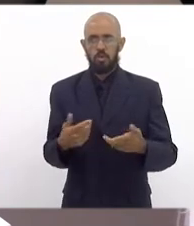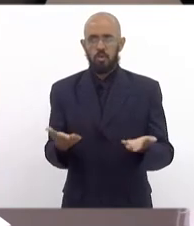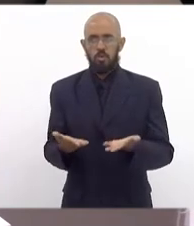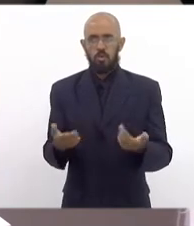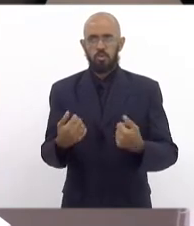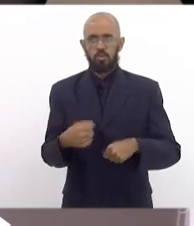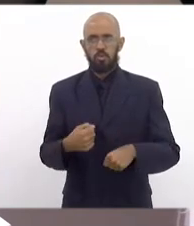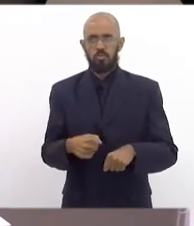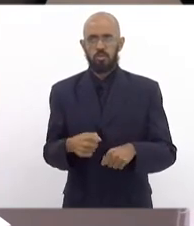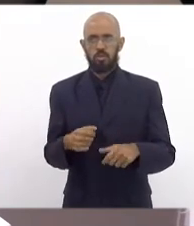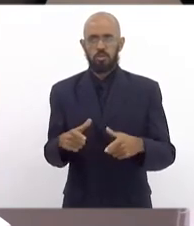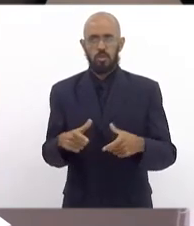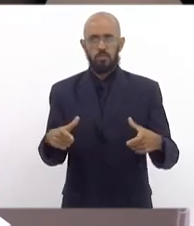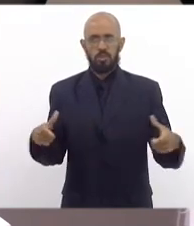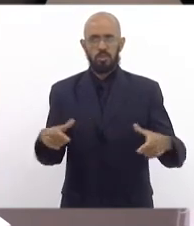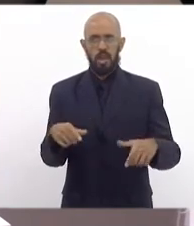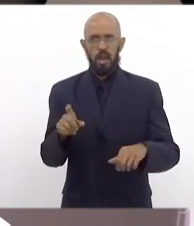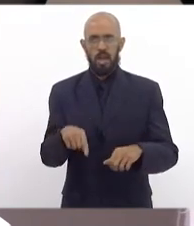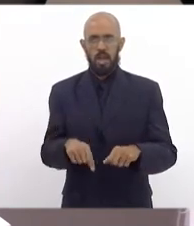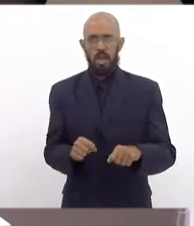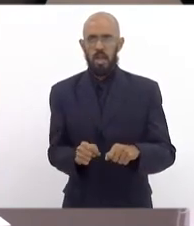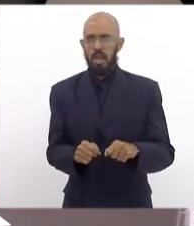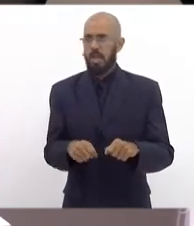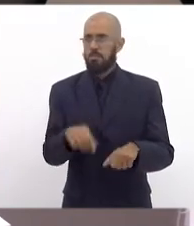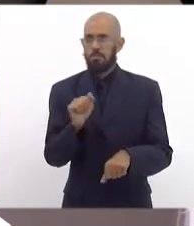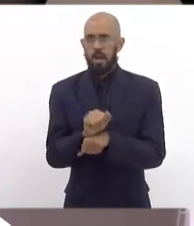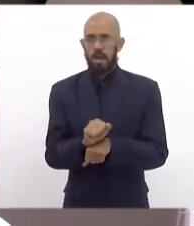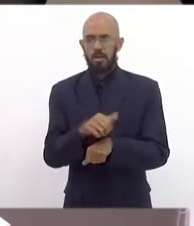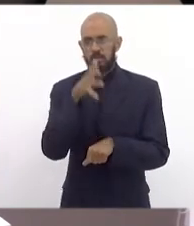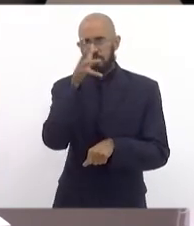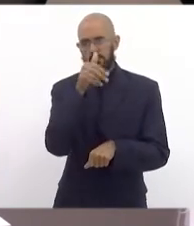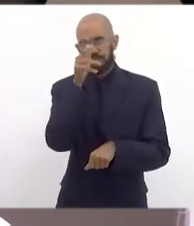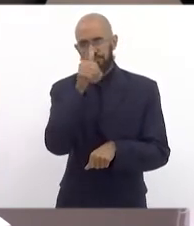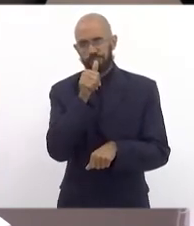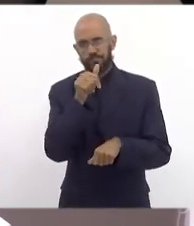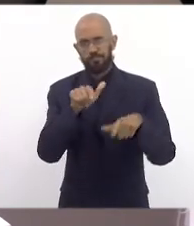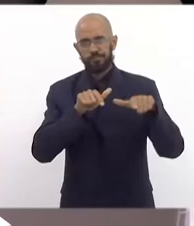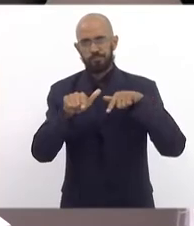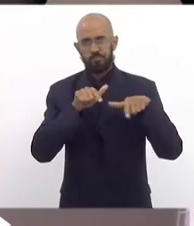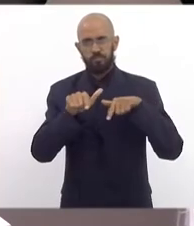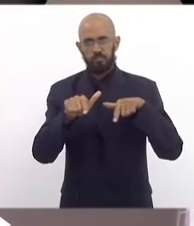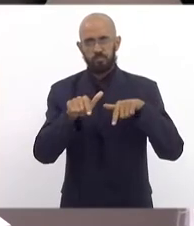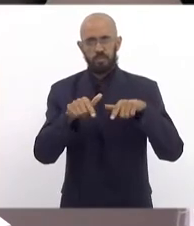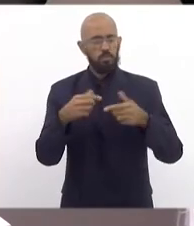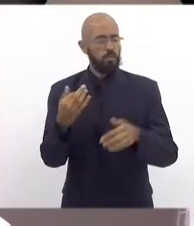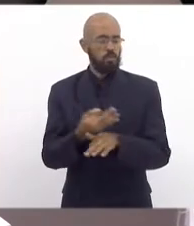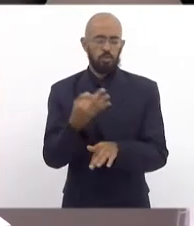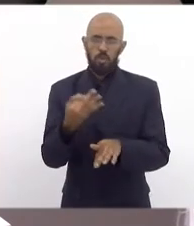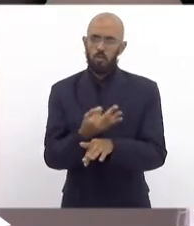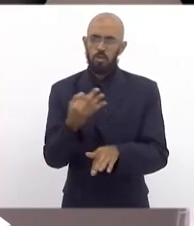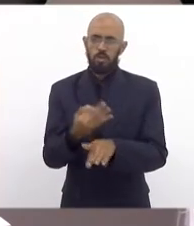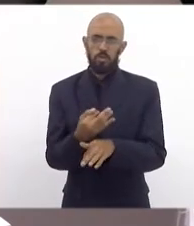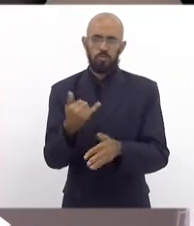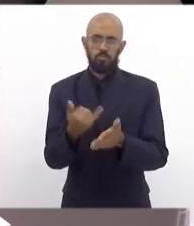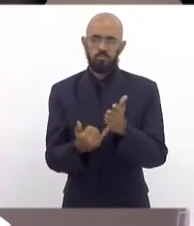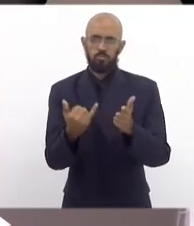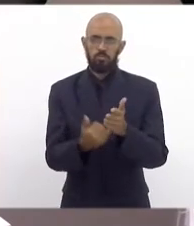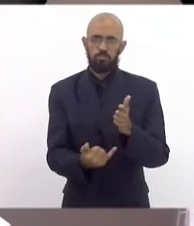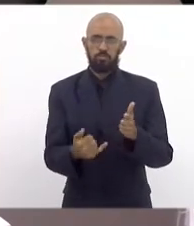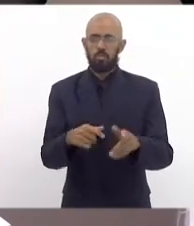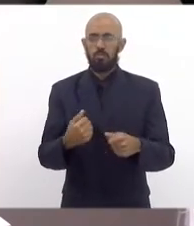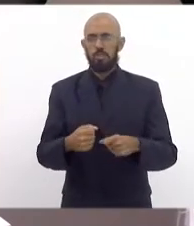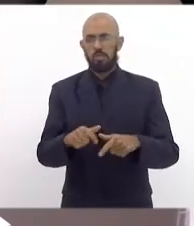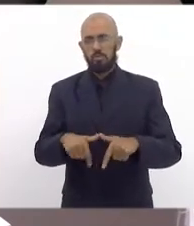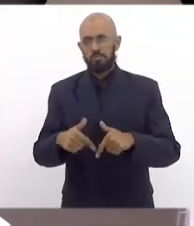avançar em cima da informalidade que ninguém tá aguentando Neste País a carga tributária e o que nós precisamos é isso é ter essas